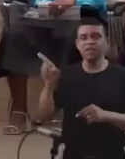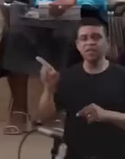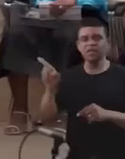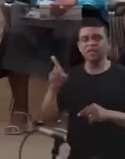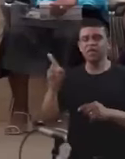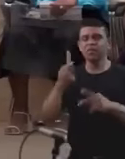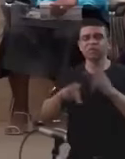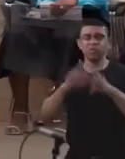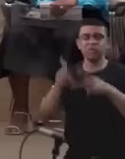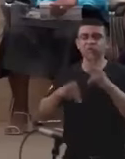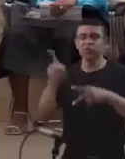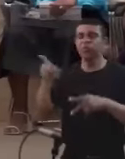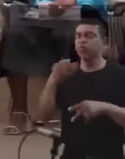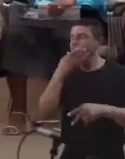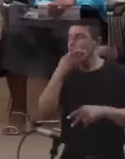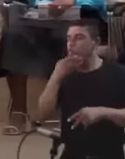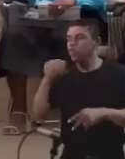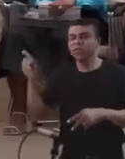mestre,